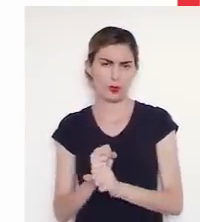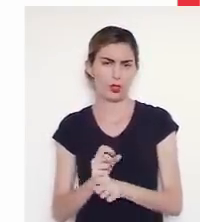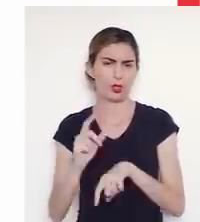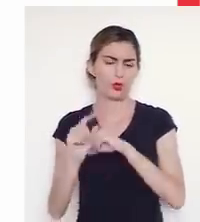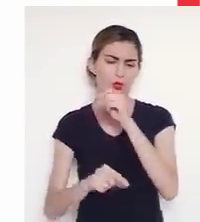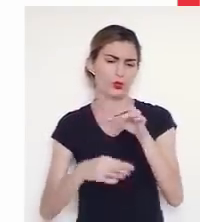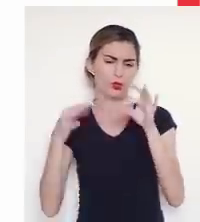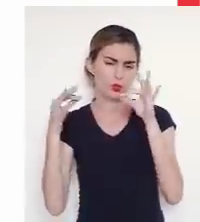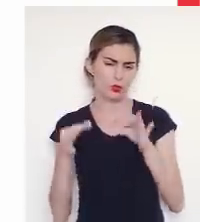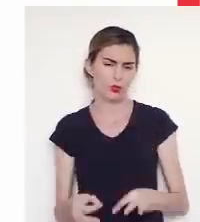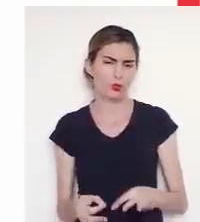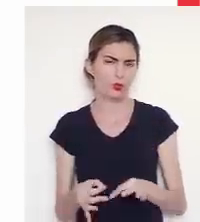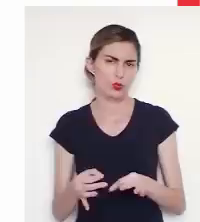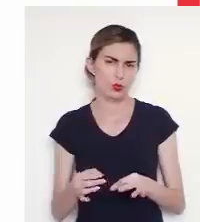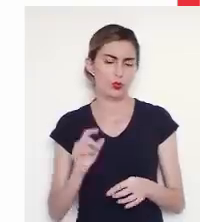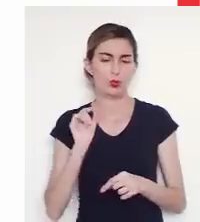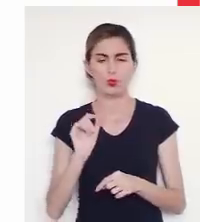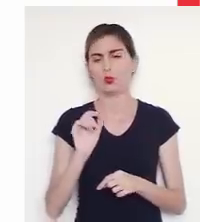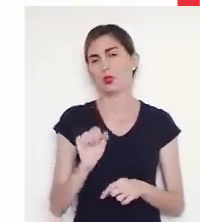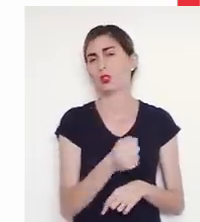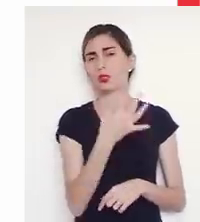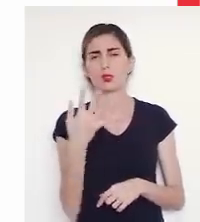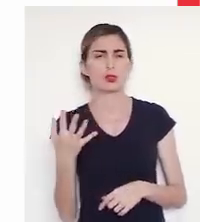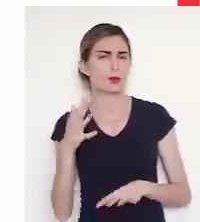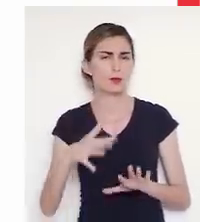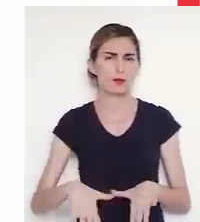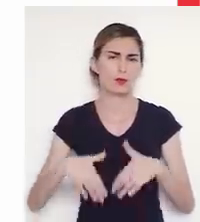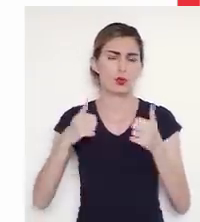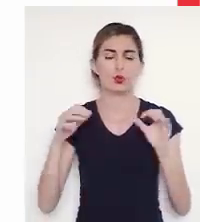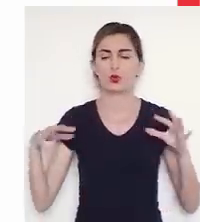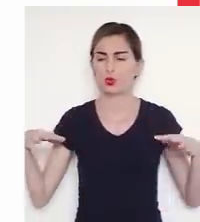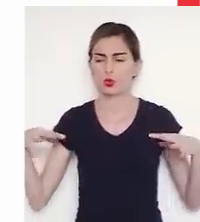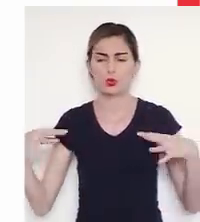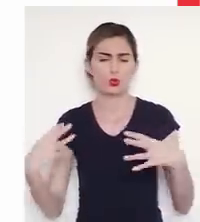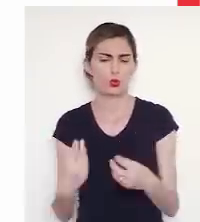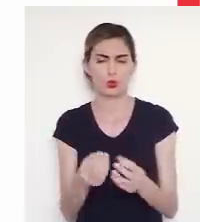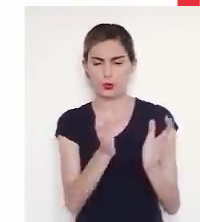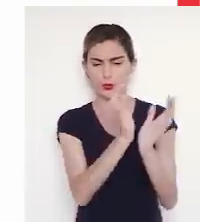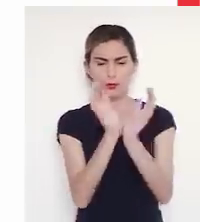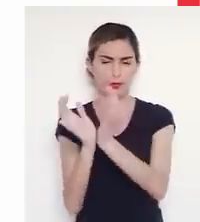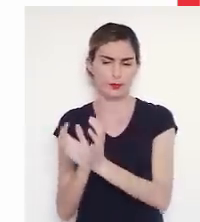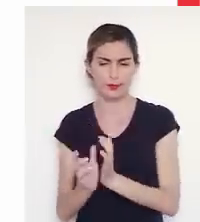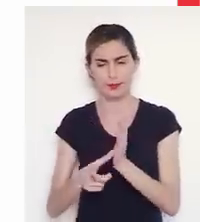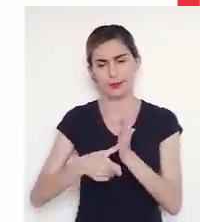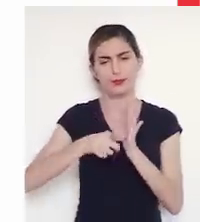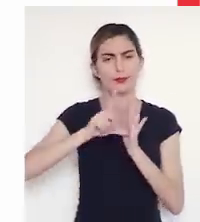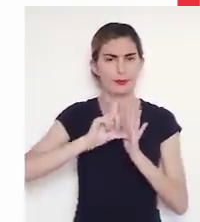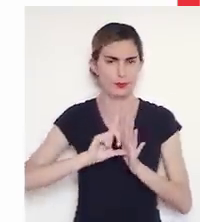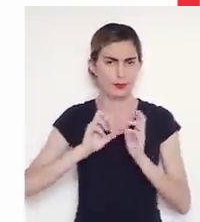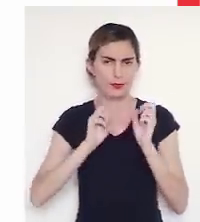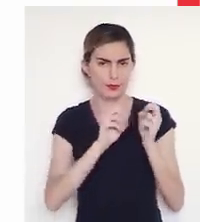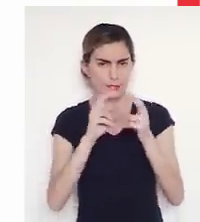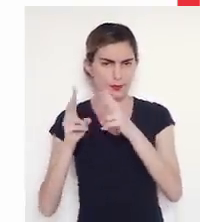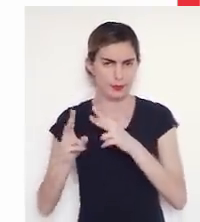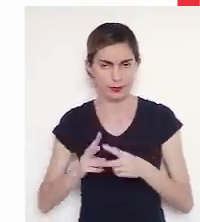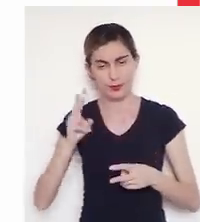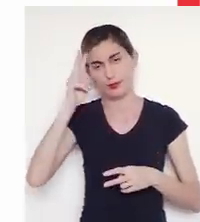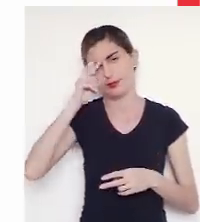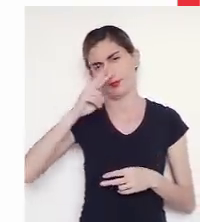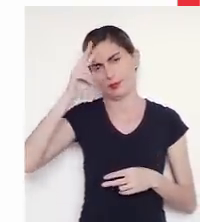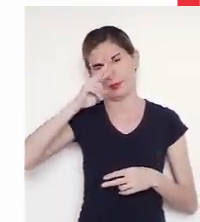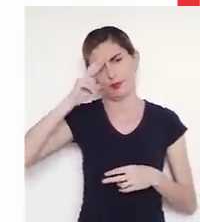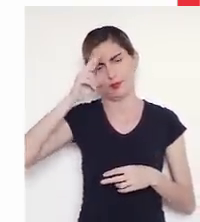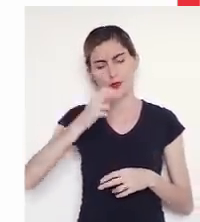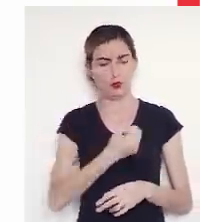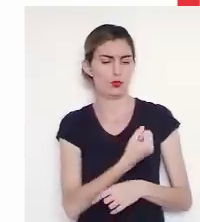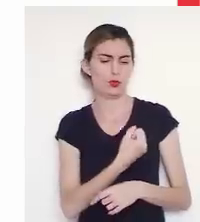que é justamente, ou que são, melhor dizendo, todos os conjuntos anteriores, ok? Lembrando